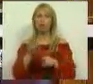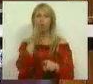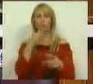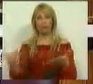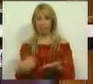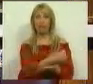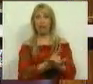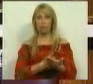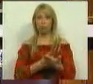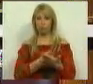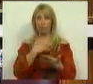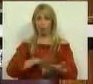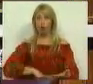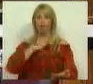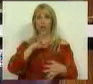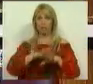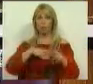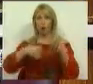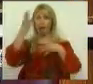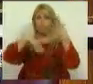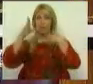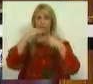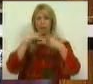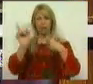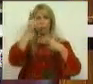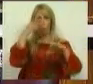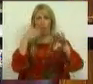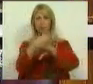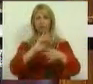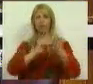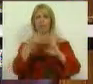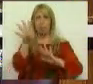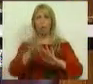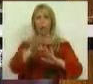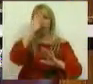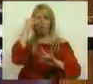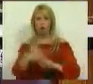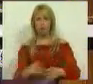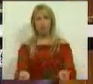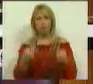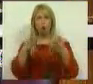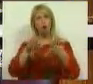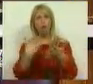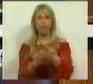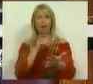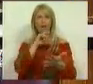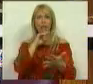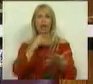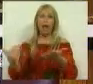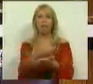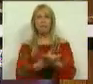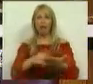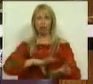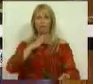a aprendizagem não é com exames no quarto ano que Vossas Excelências vão conseguir esses dados fiáveis. Queria